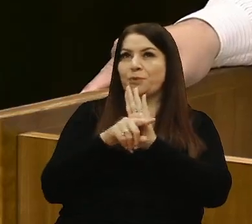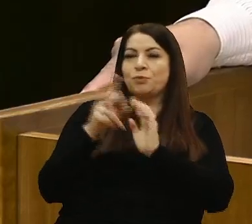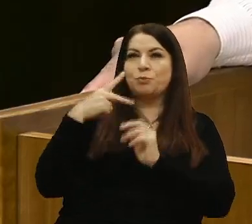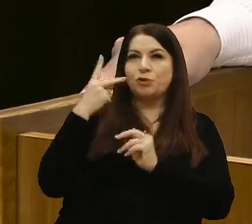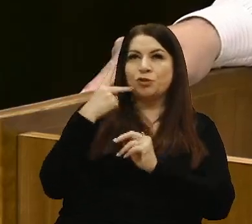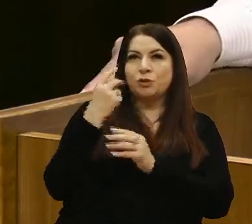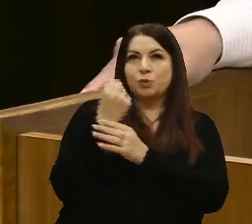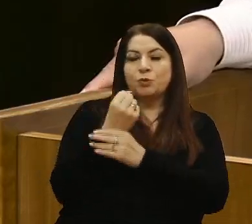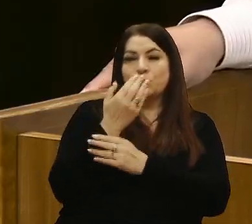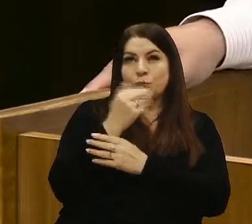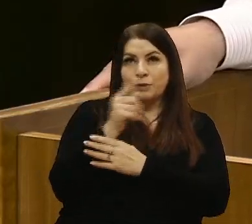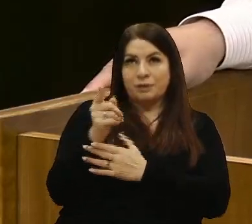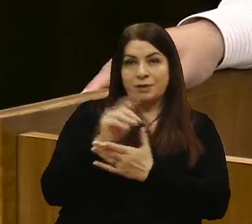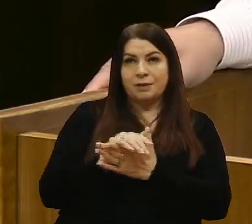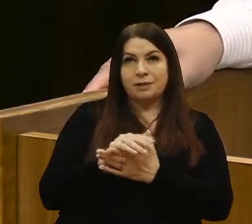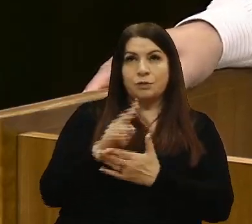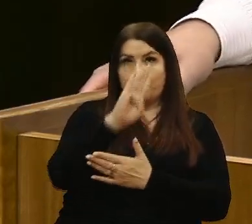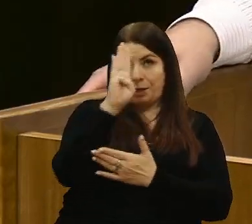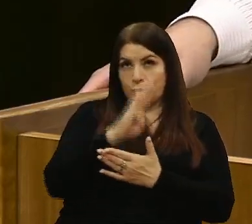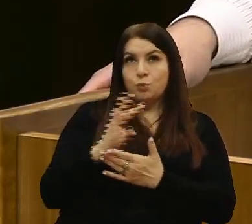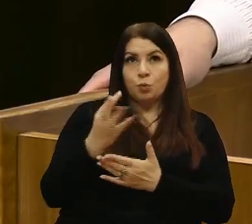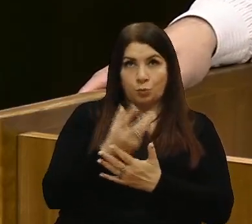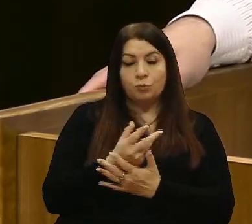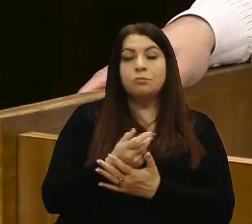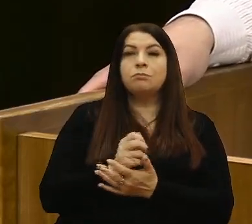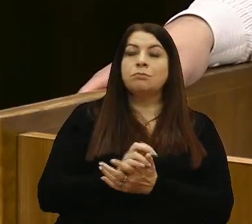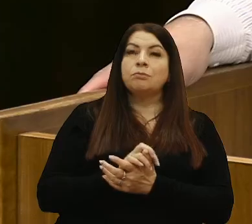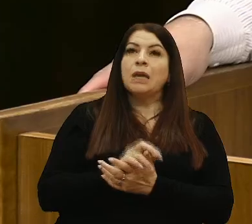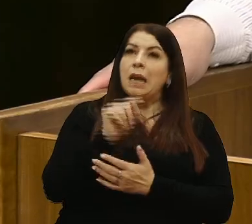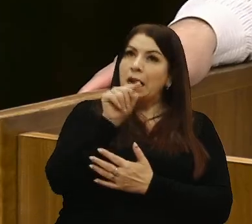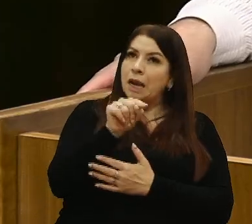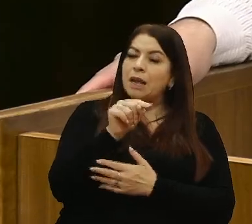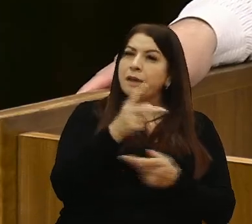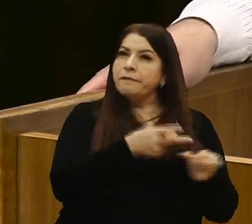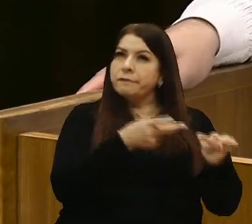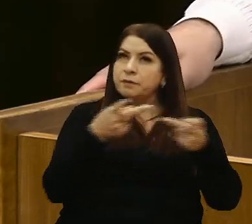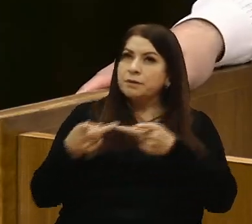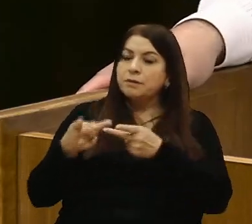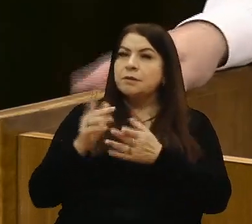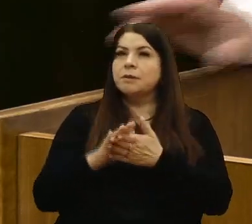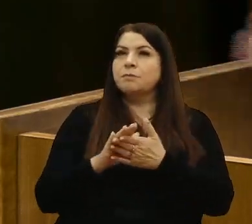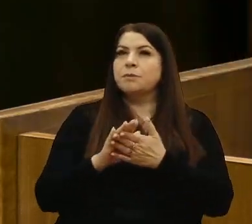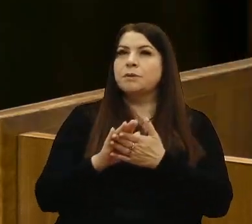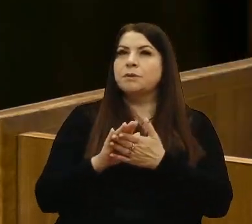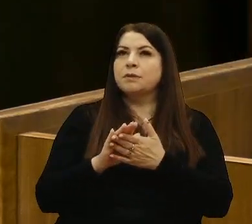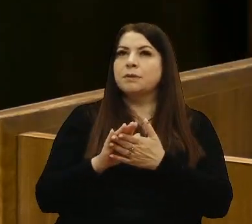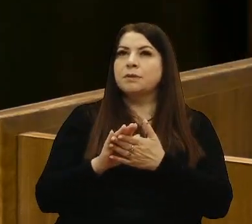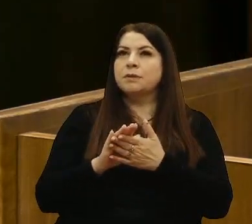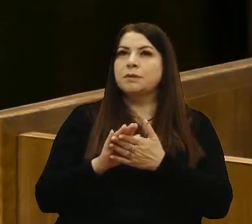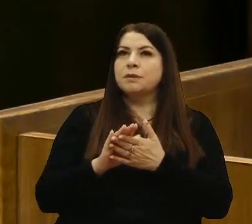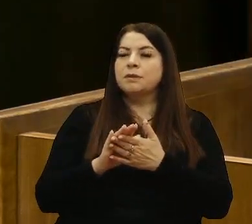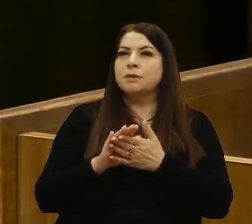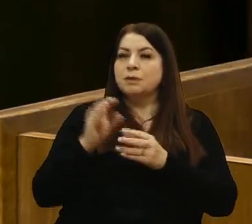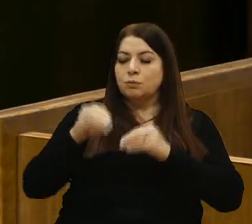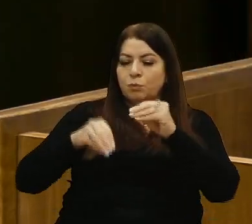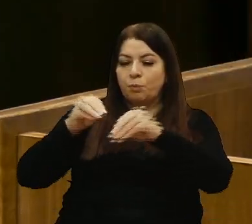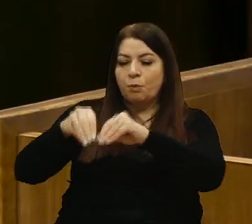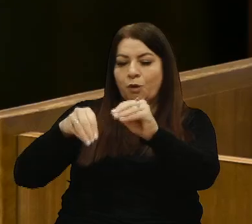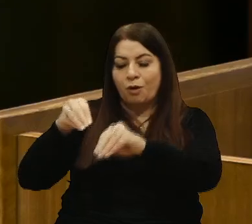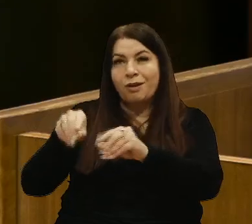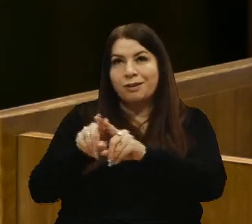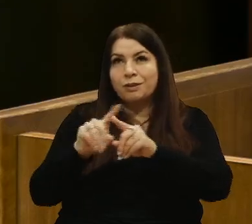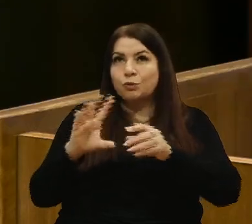política de segurança alimentar no Brasil. E lá visitamos as hortas, e tudo é integrado,